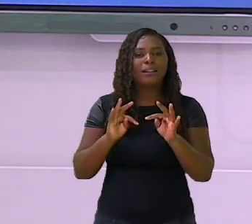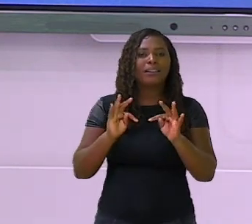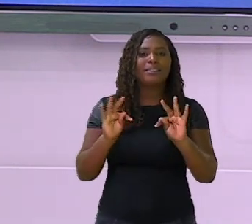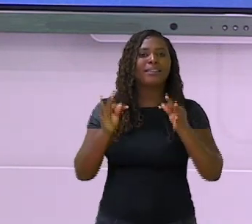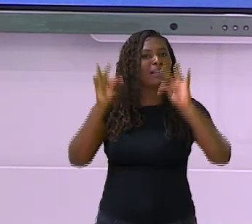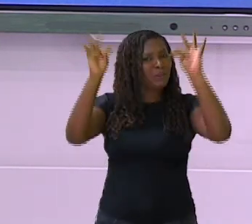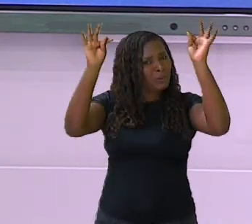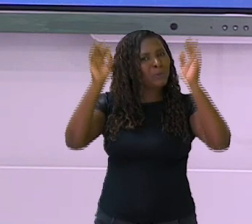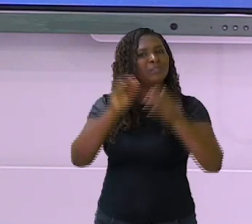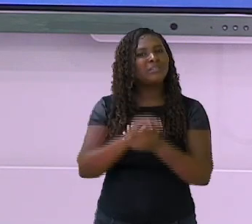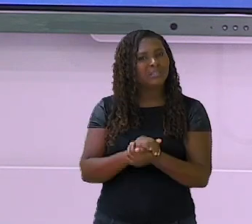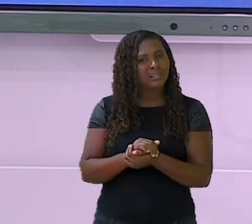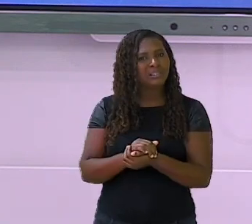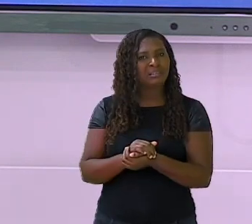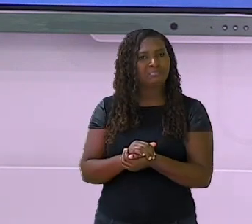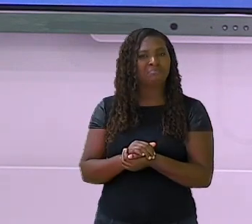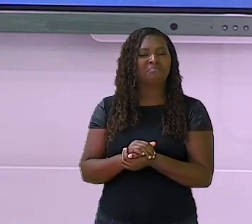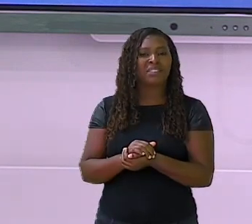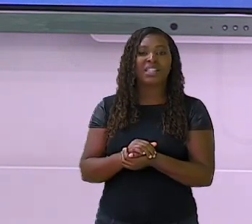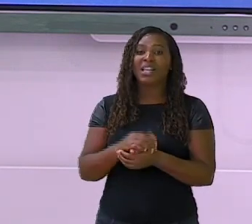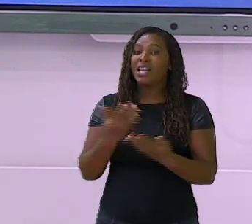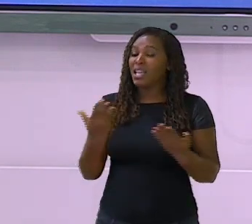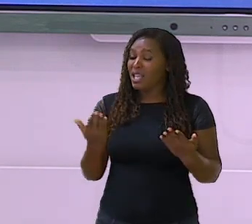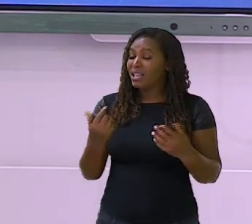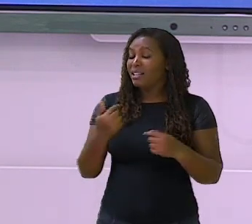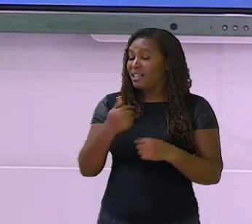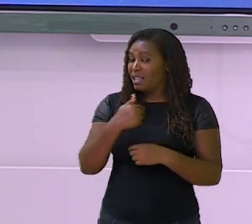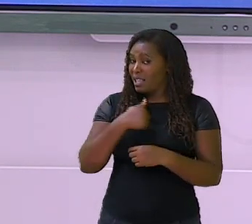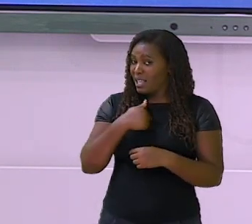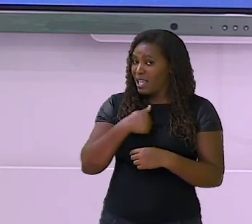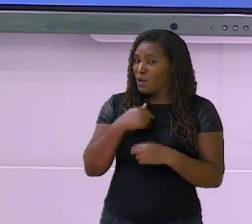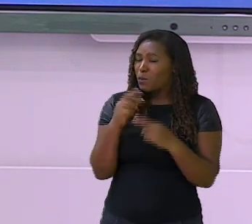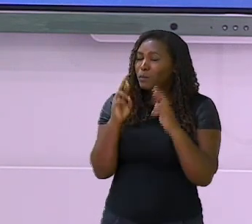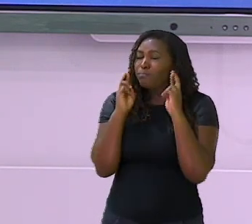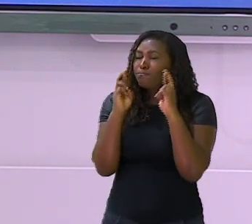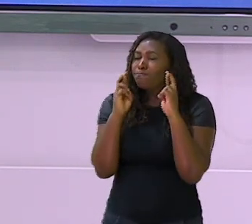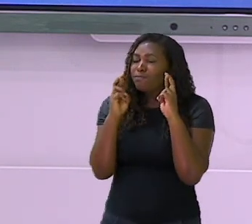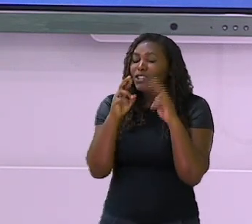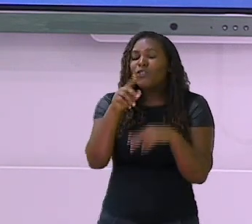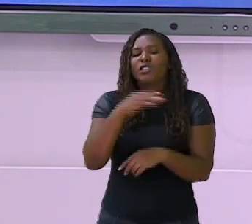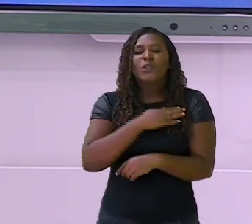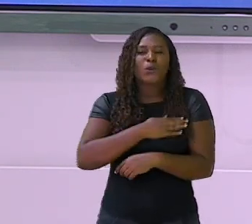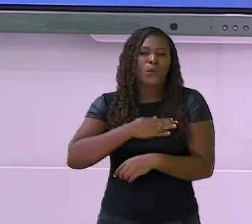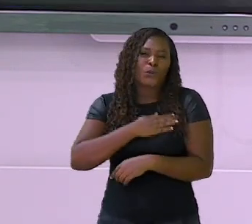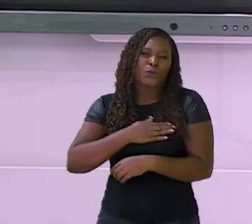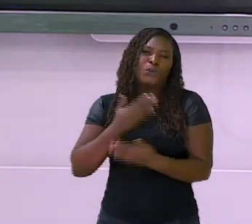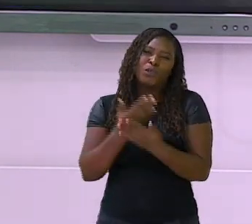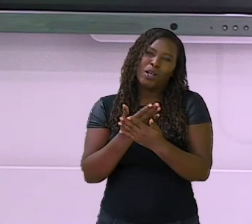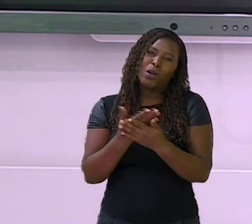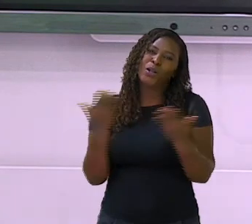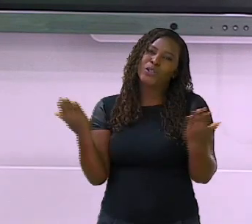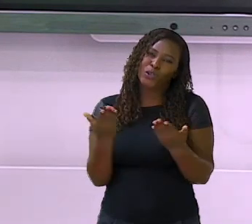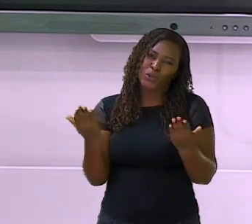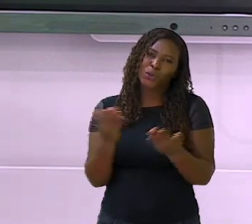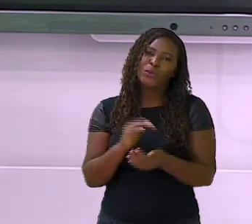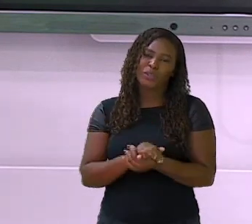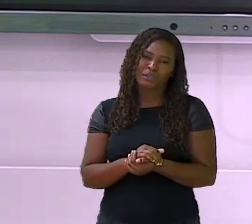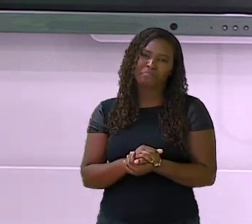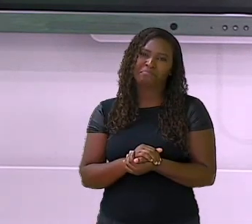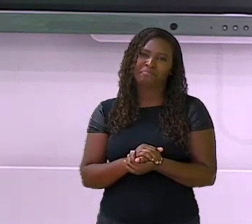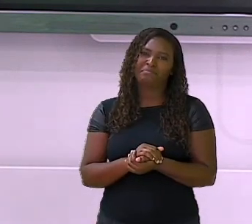Então, espero que vocês tenham gostado muito da nossa aula de hoje e desejo a todos vocês um bom trabalho. E para